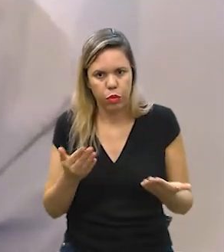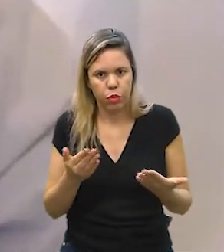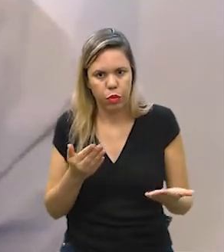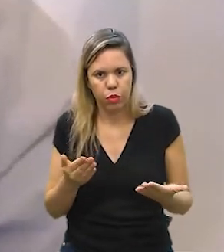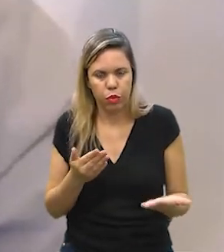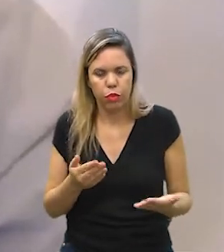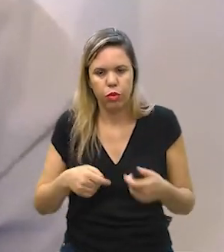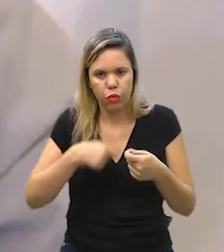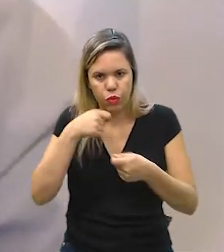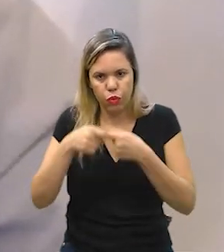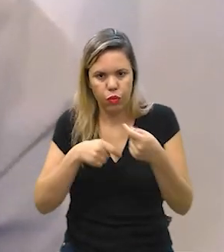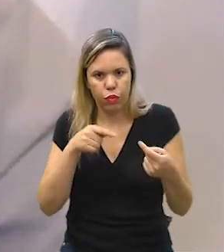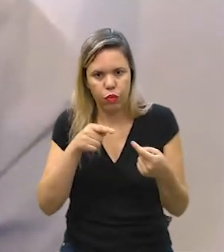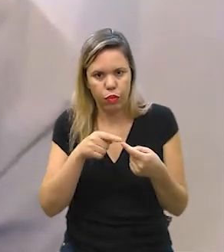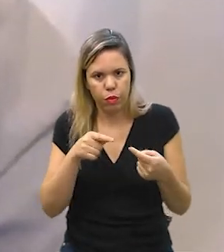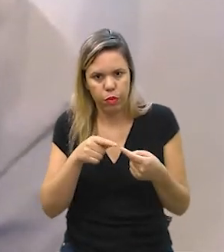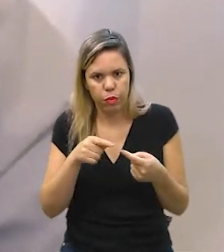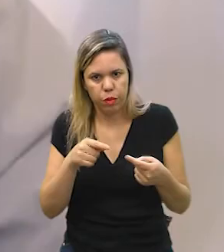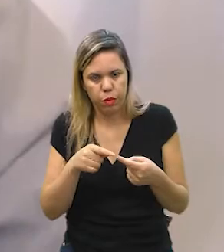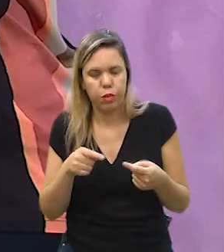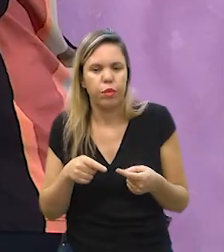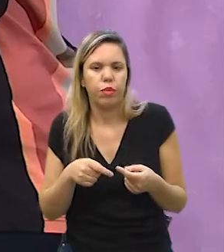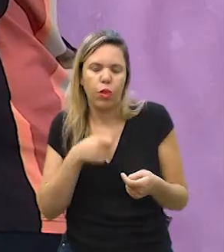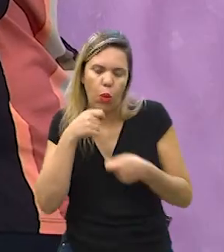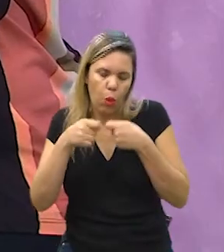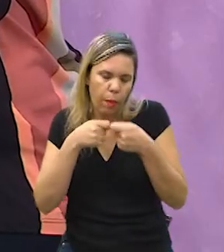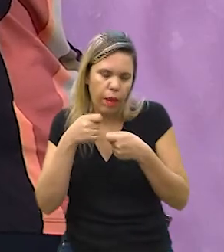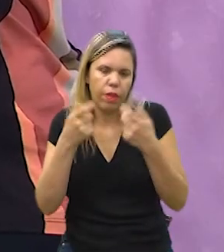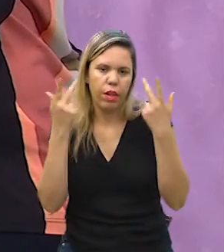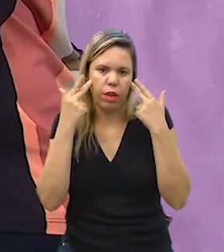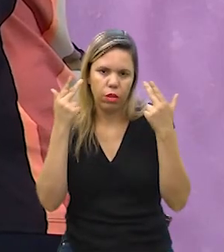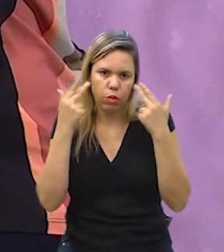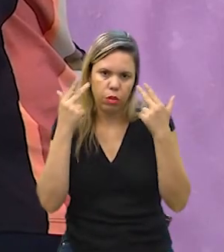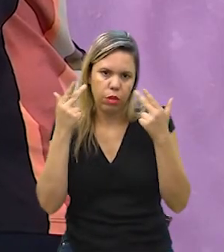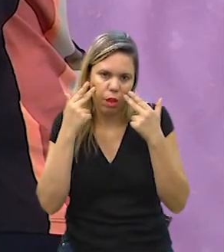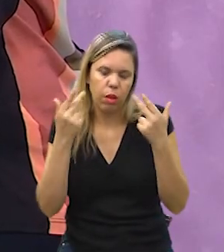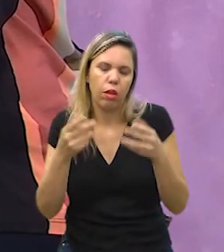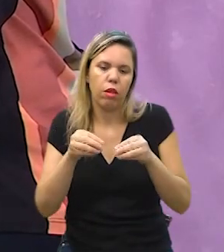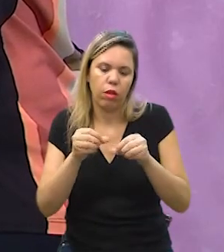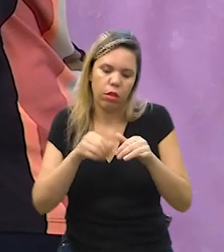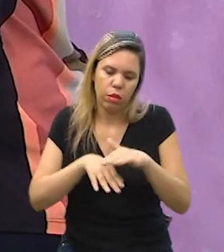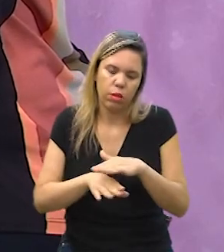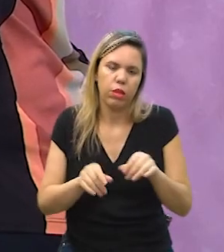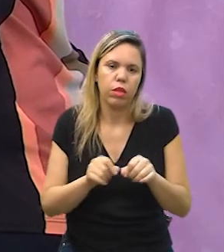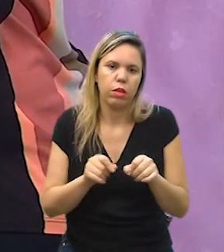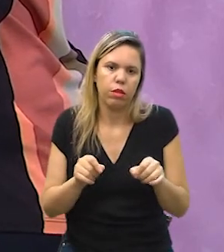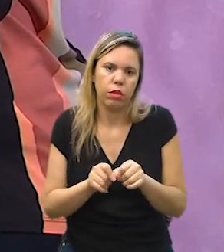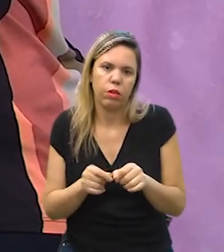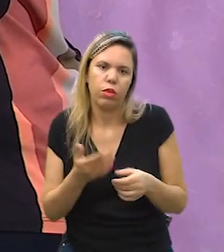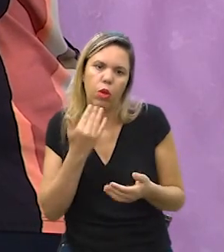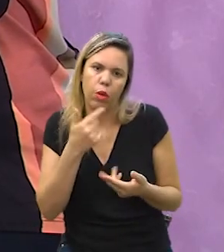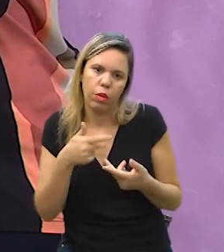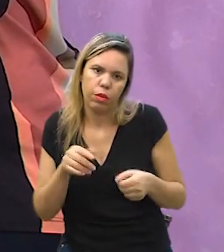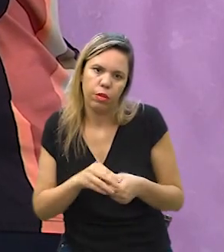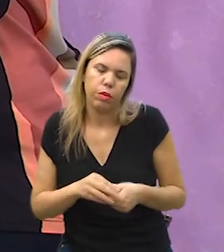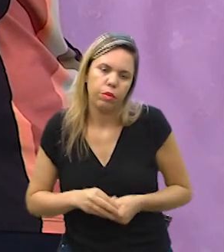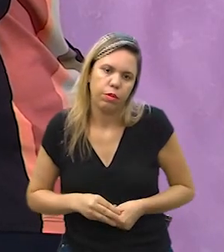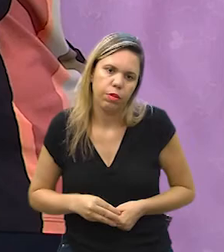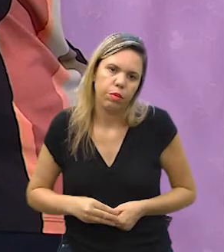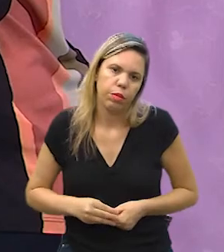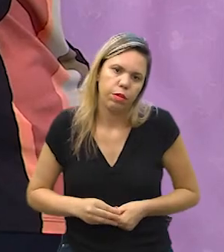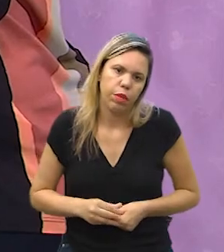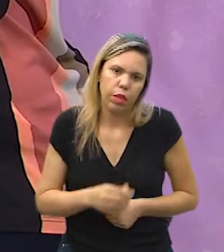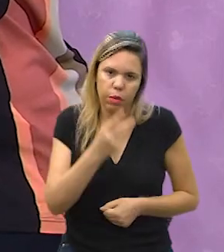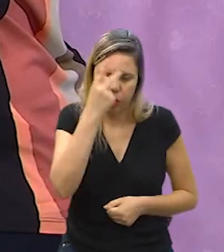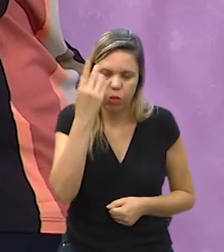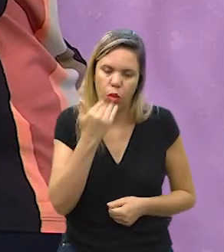uma dieta do tipo dieta mediterrânea, ou comparando com a dieta do